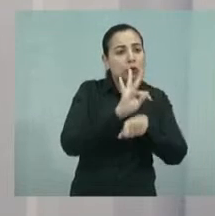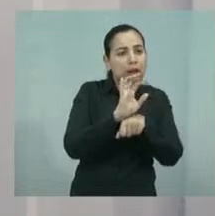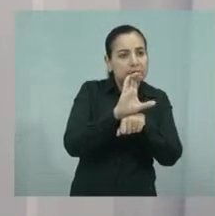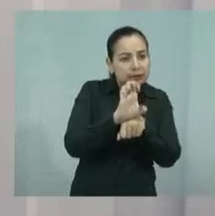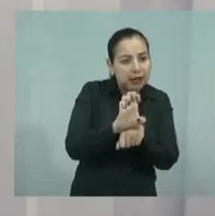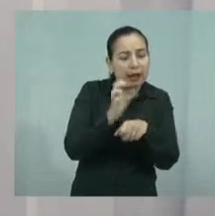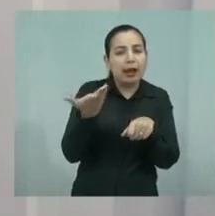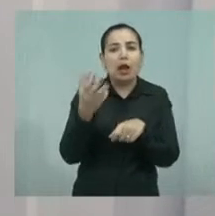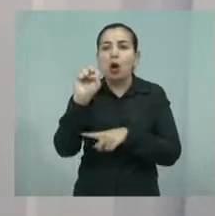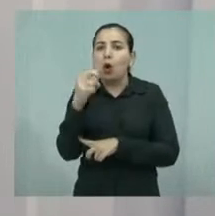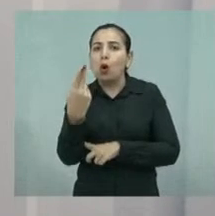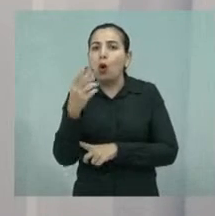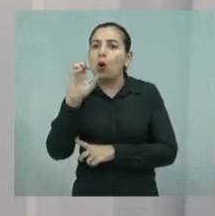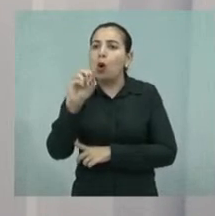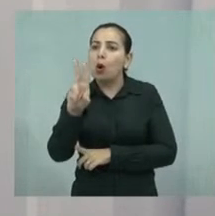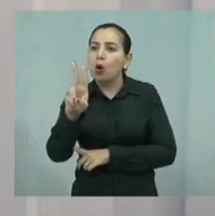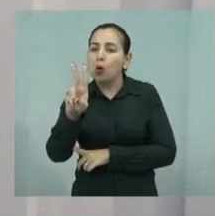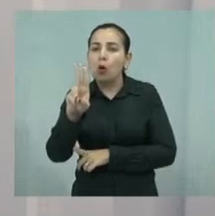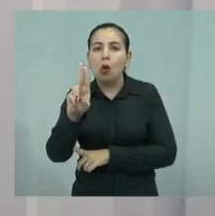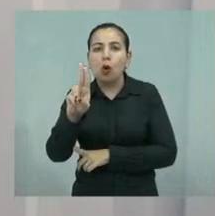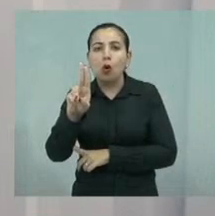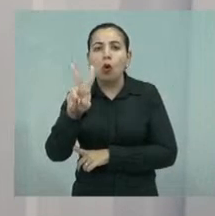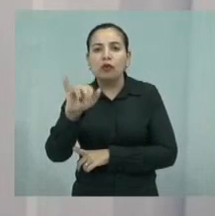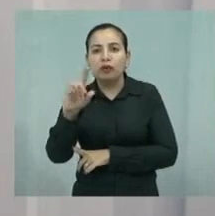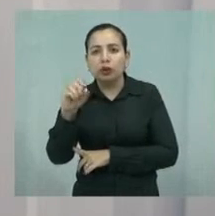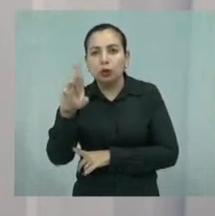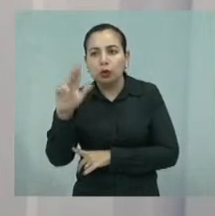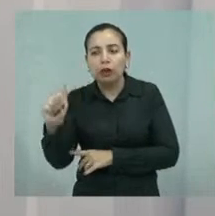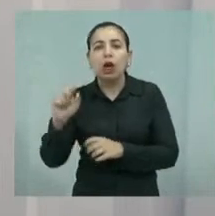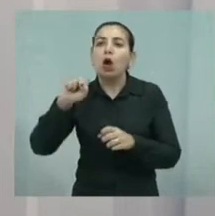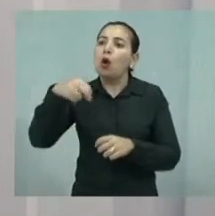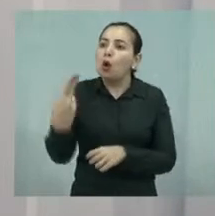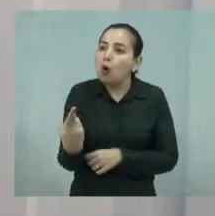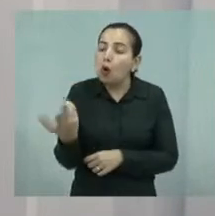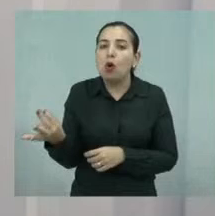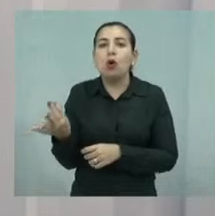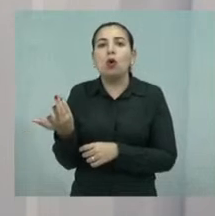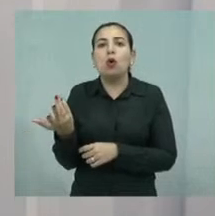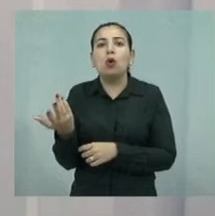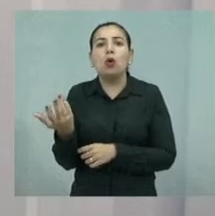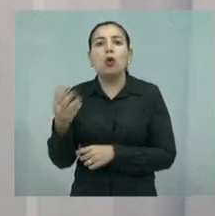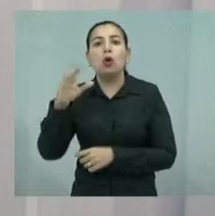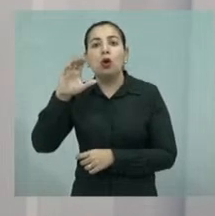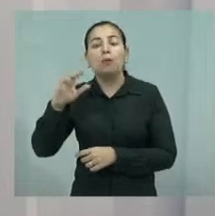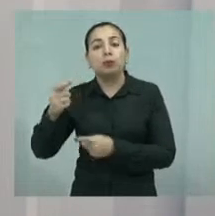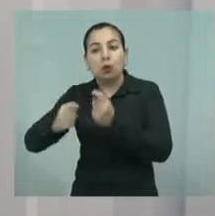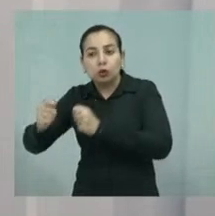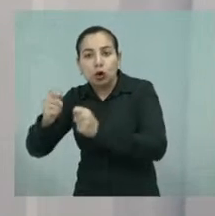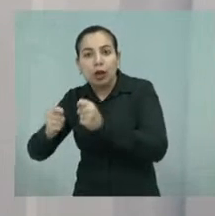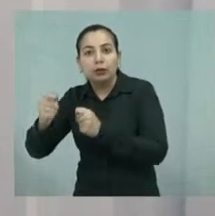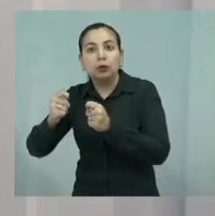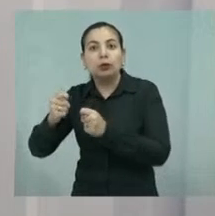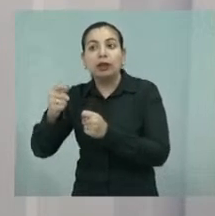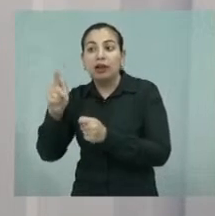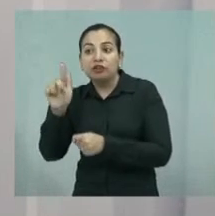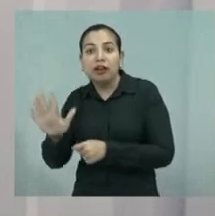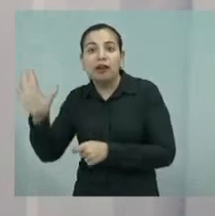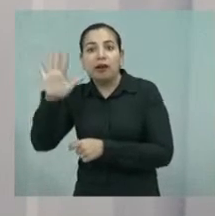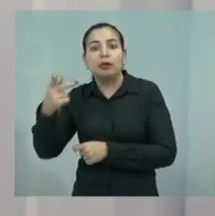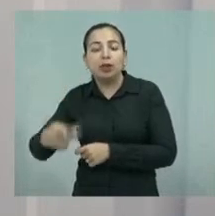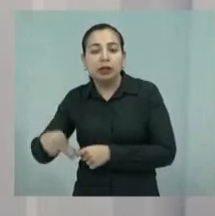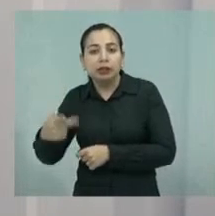teremos membros aí da Controladoria Geral do Estado, Controladoria e Ouvidoria Geral do Estado, jornalistas, pessoas